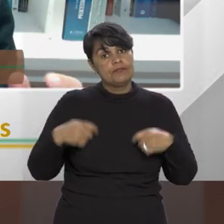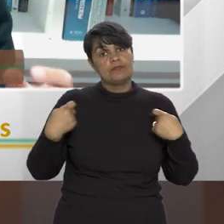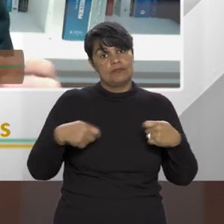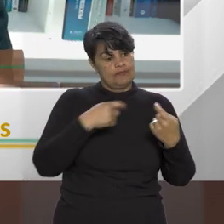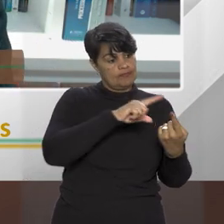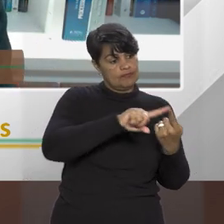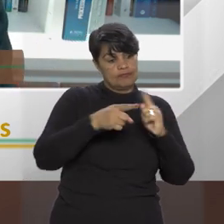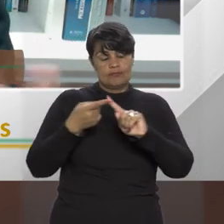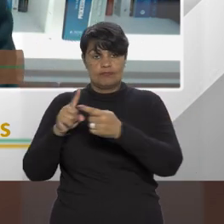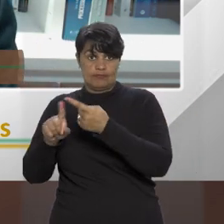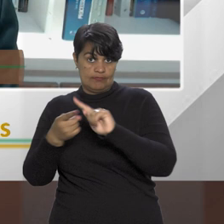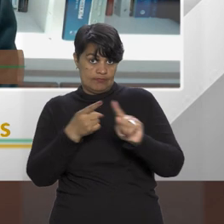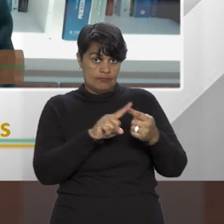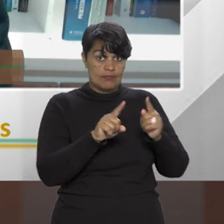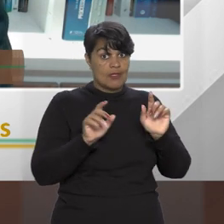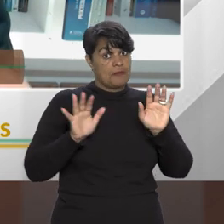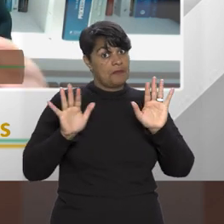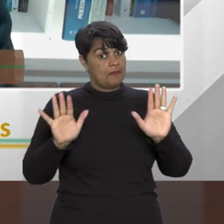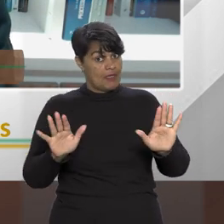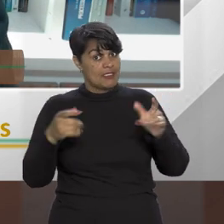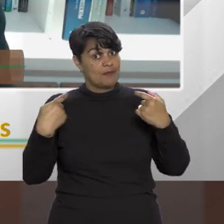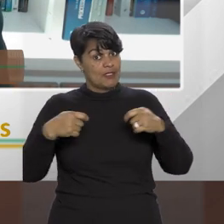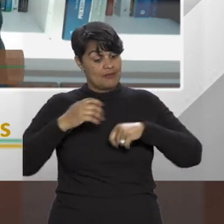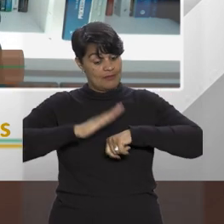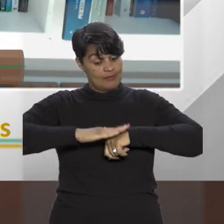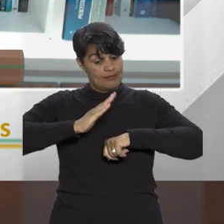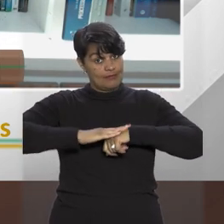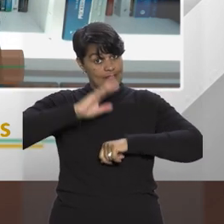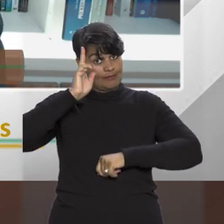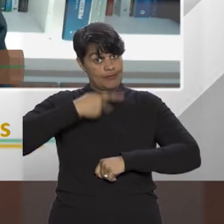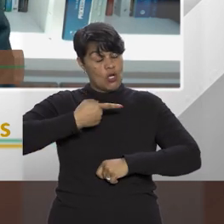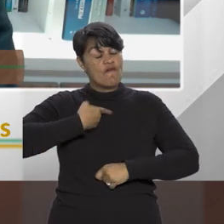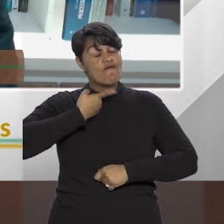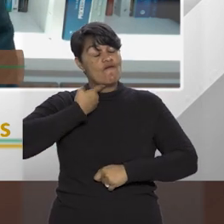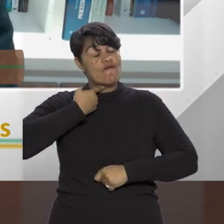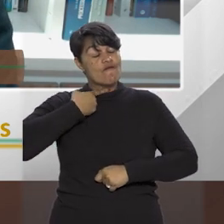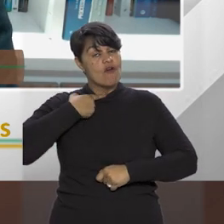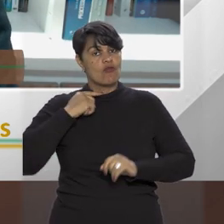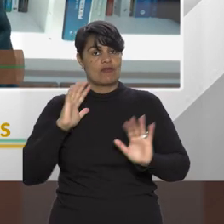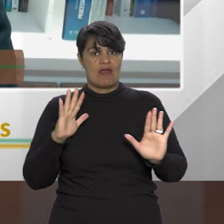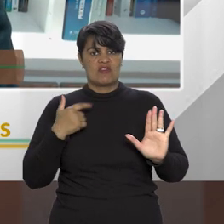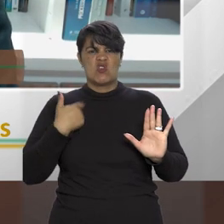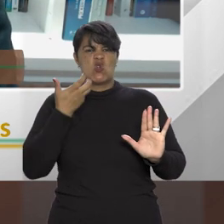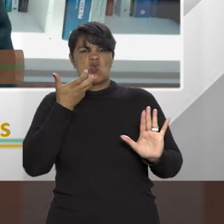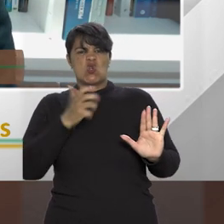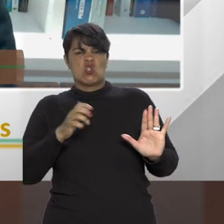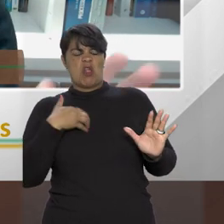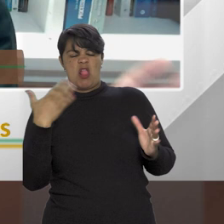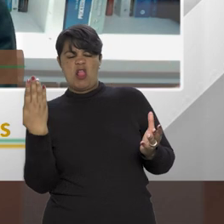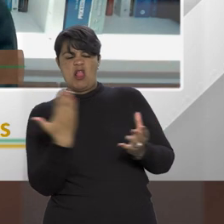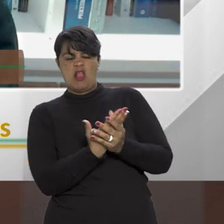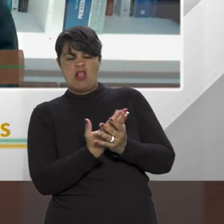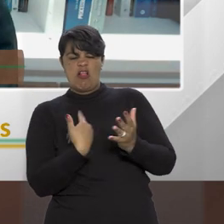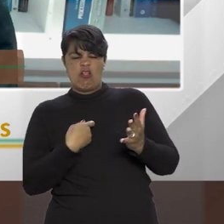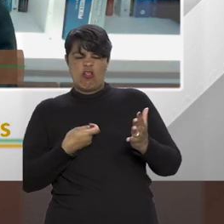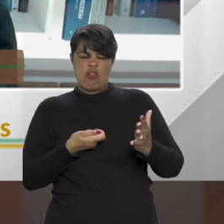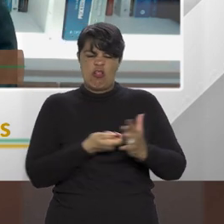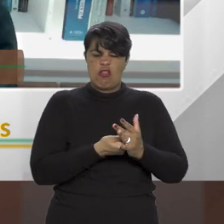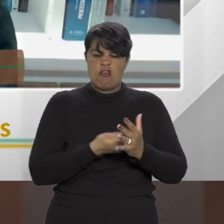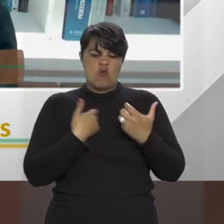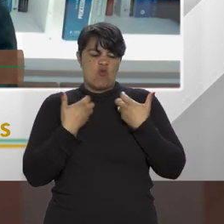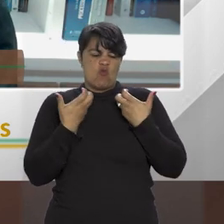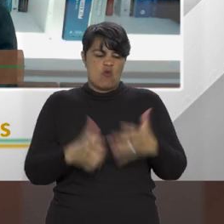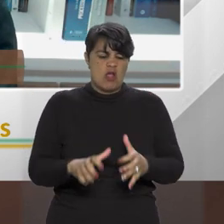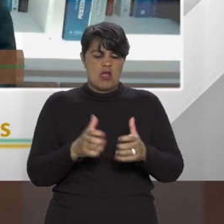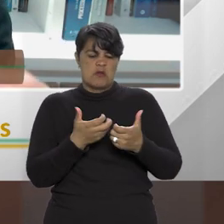não quero recorrer, eu não quero contestar, eu entendo que não é interessante ir ao judiciário por conta disso. Eu posso renunciar ao